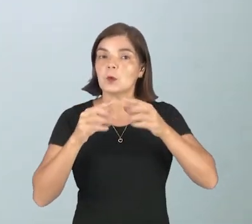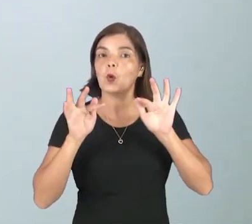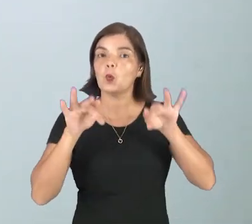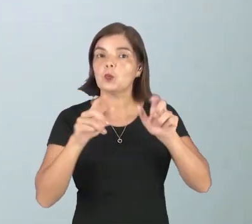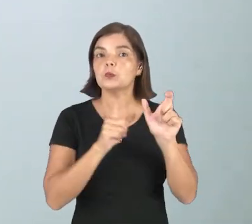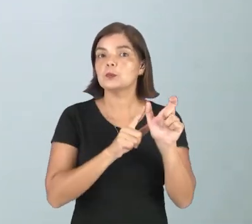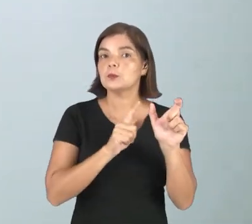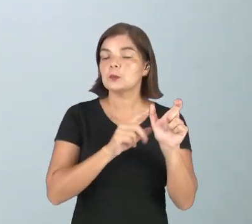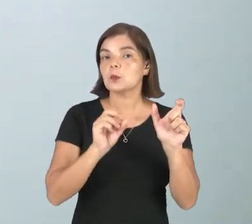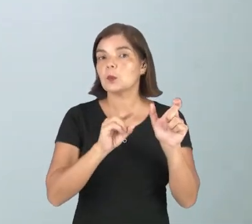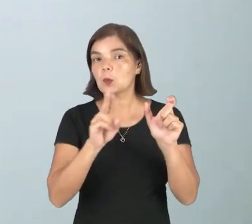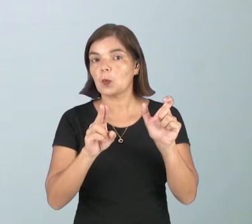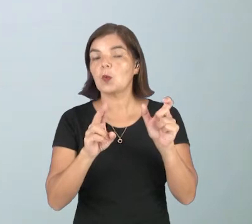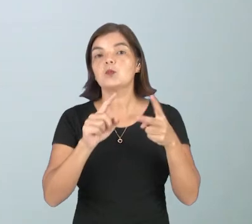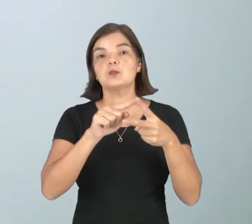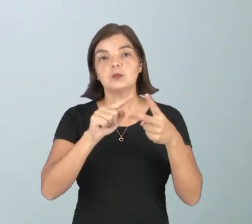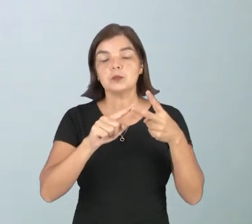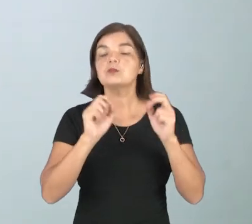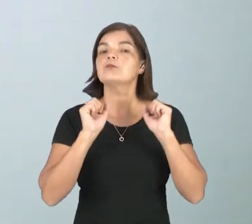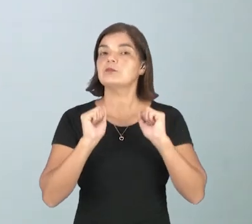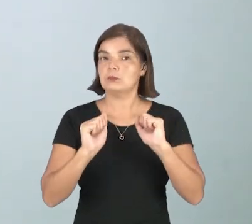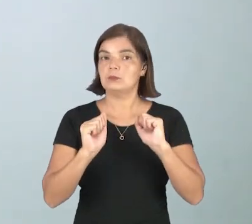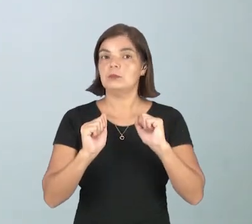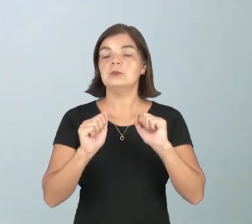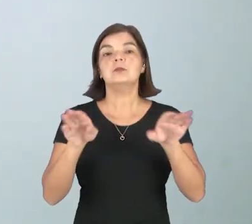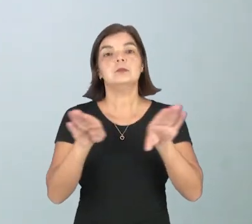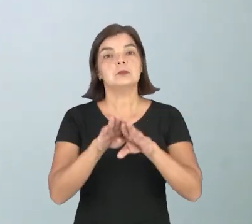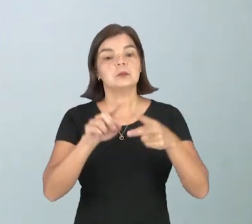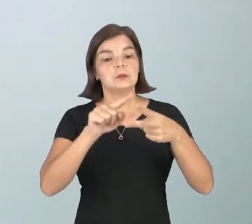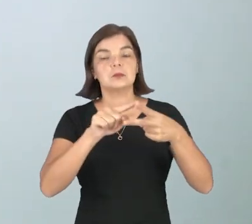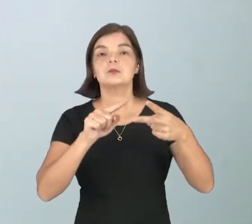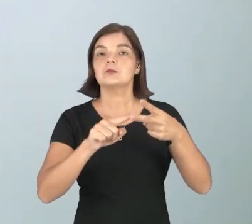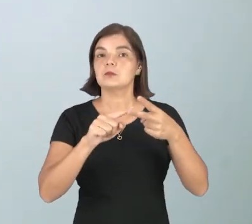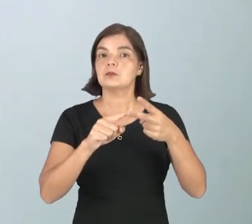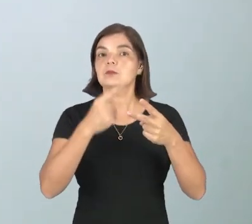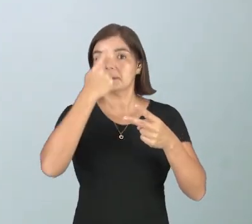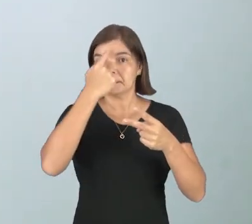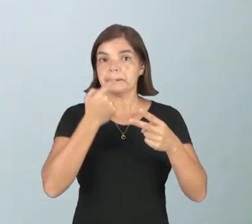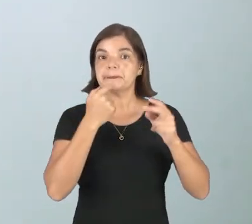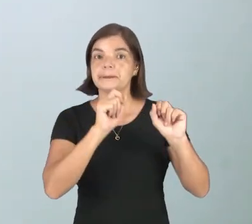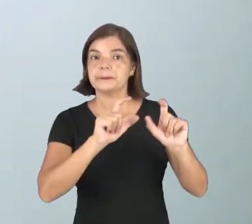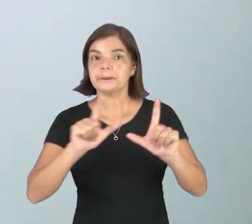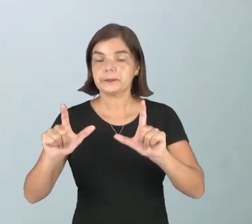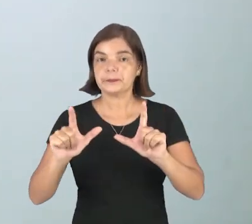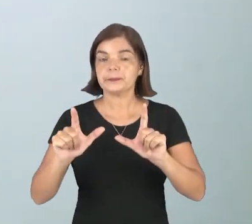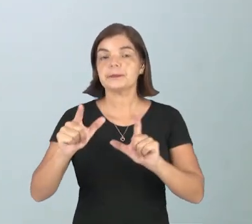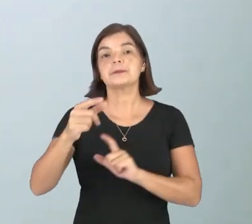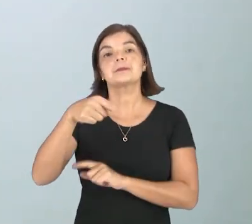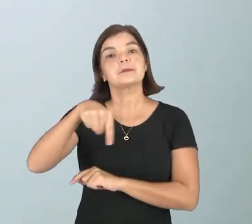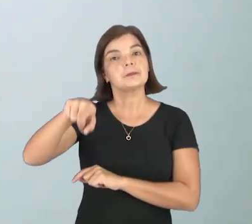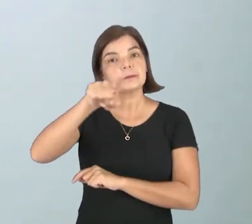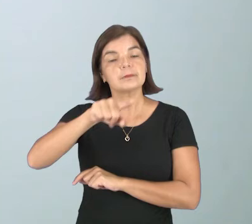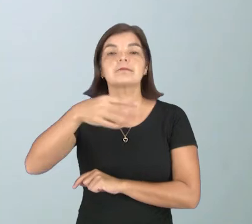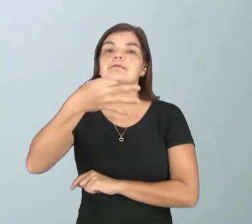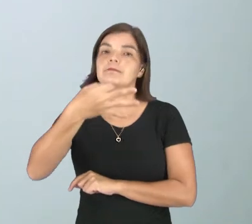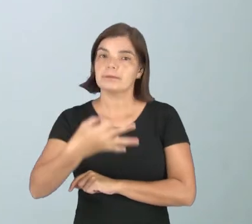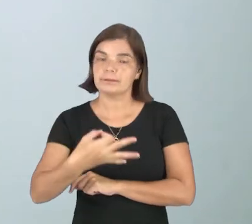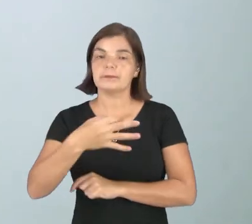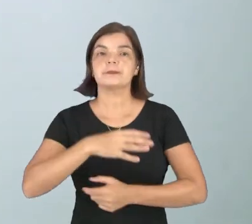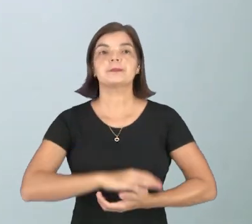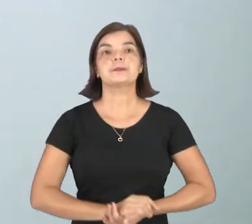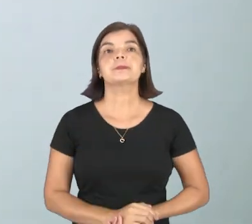último termo ou eu posso concordar com os dois. Então, as duas maneiras que estão aparecendo no slide para vocês